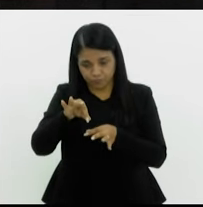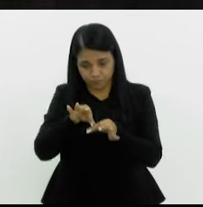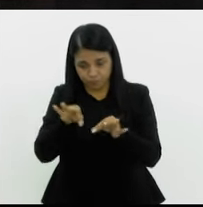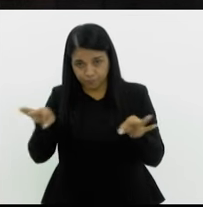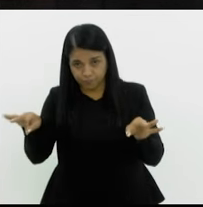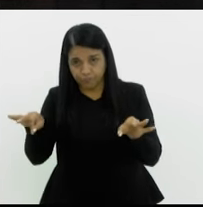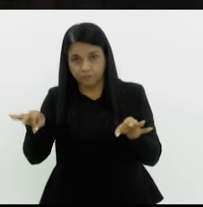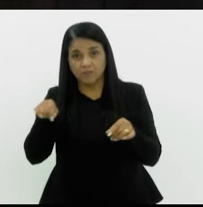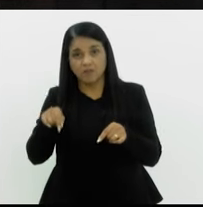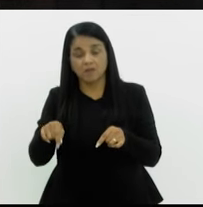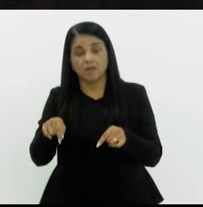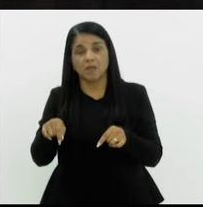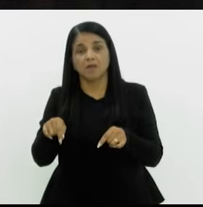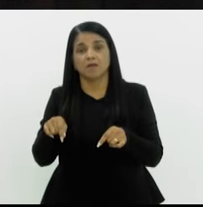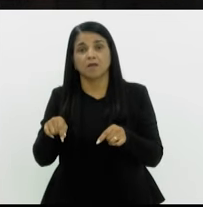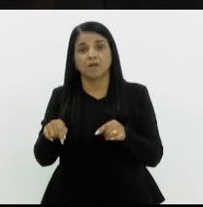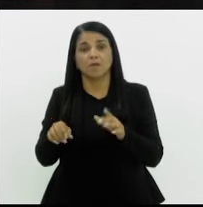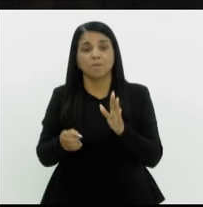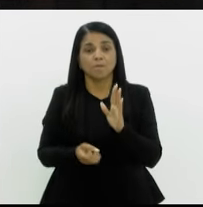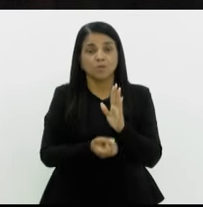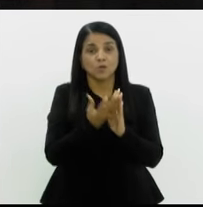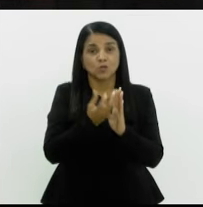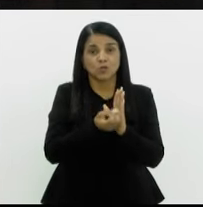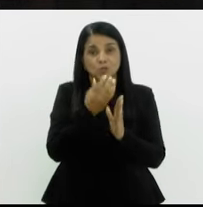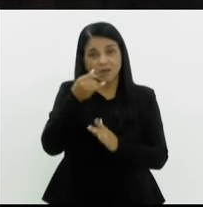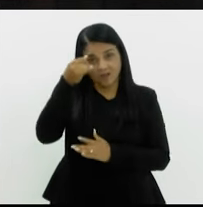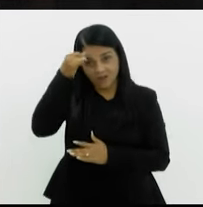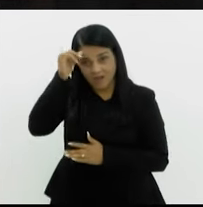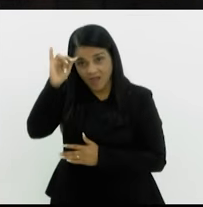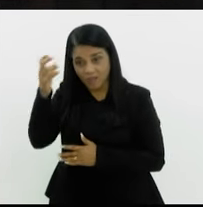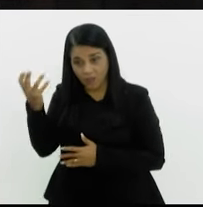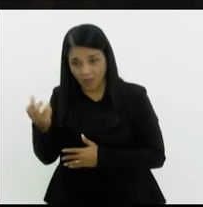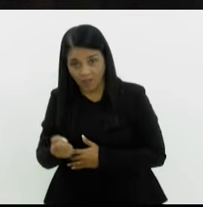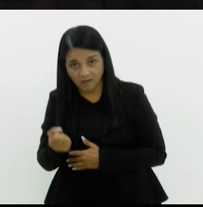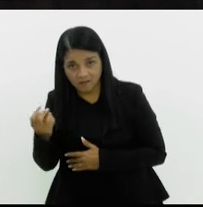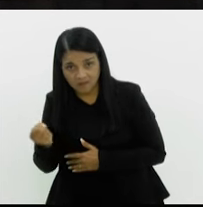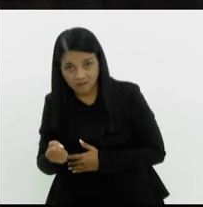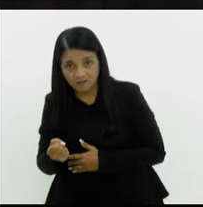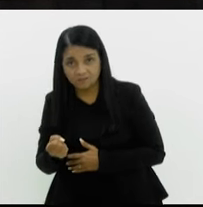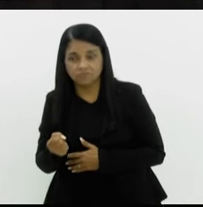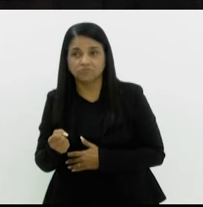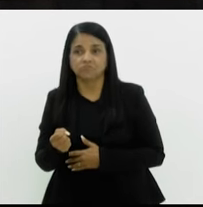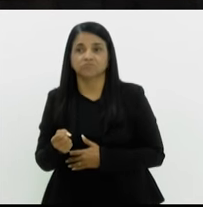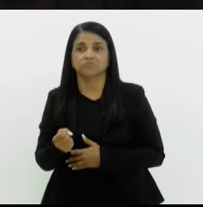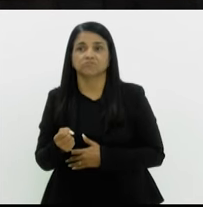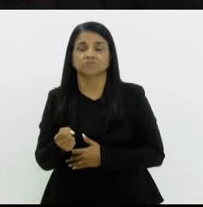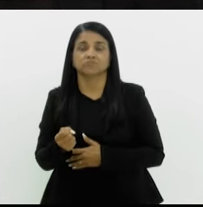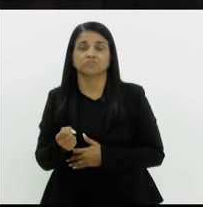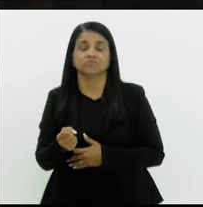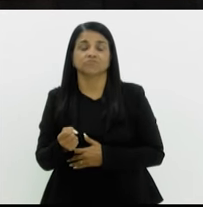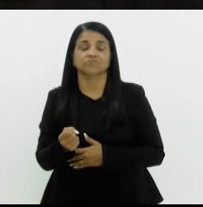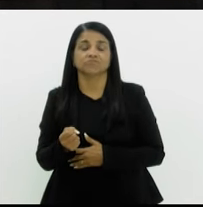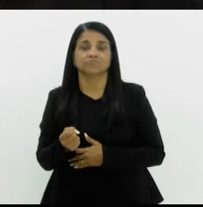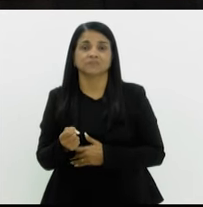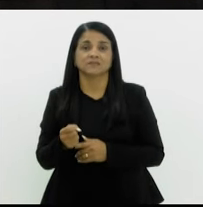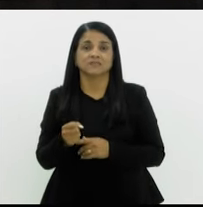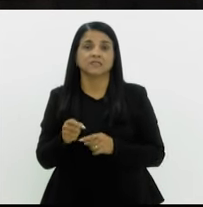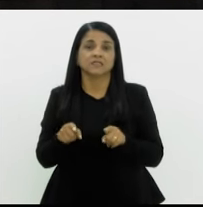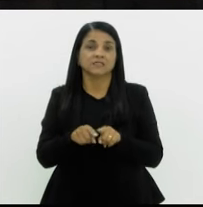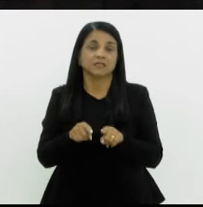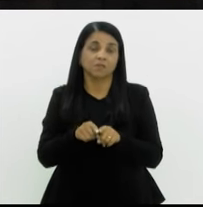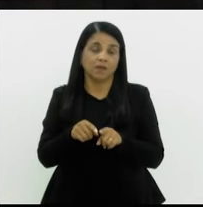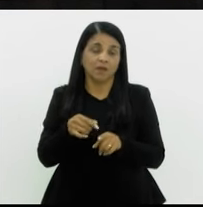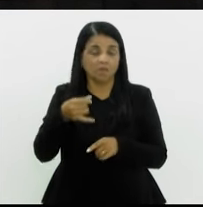produtora de gado leiteiro e, quiçá, gado de